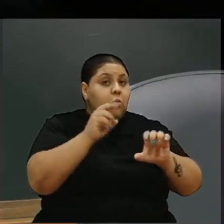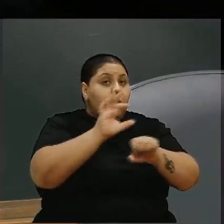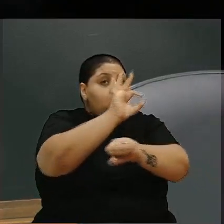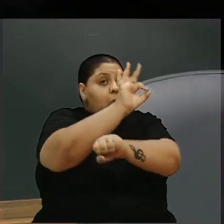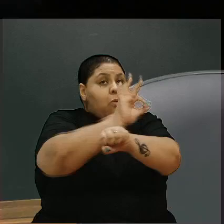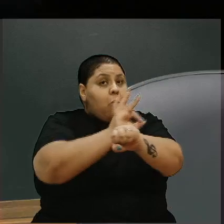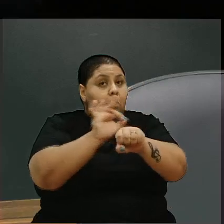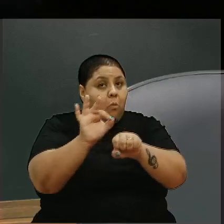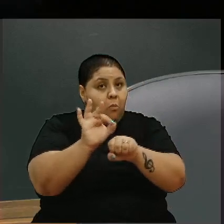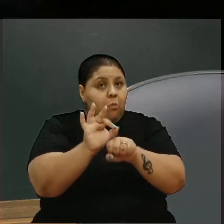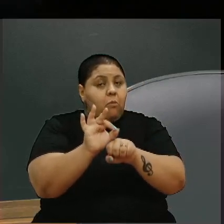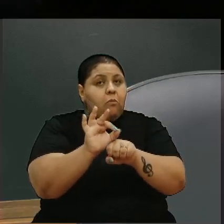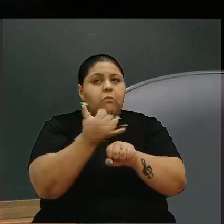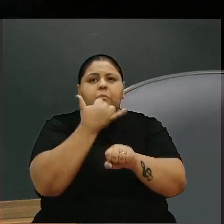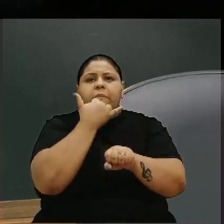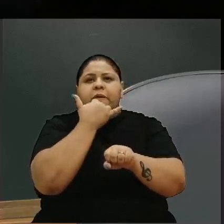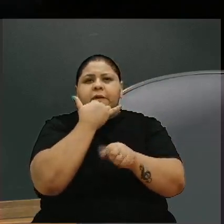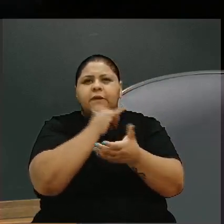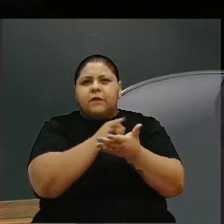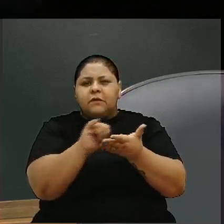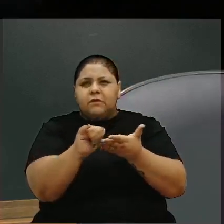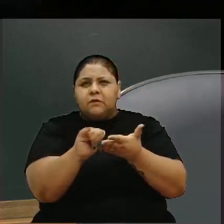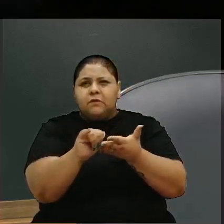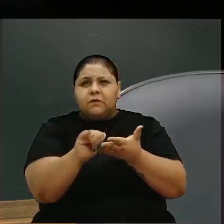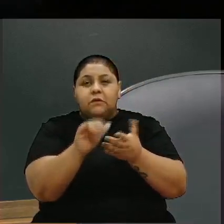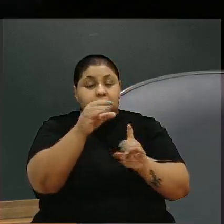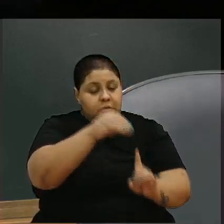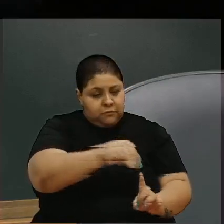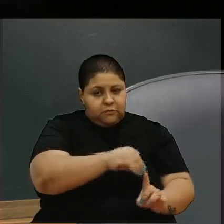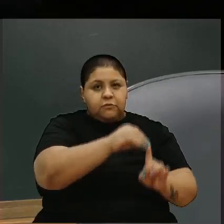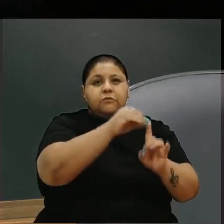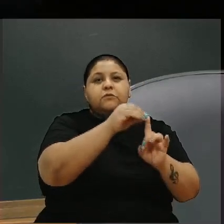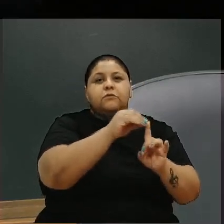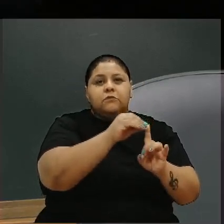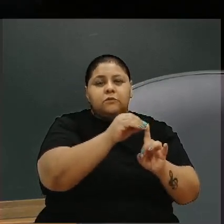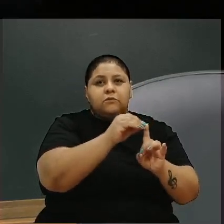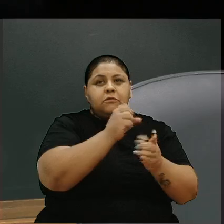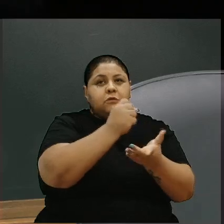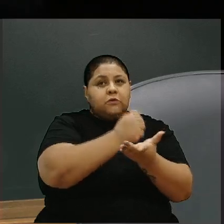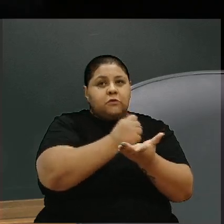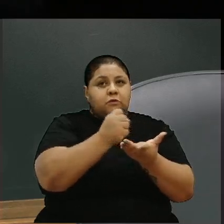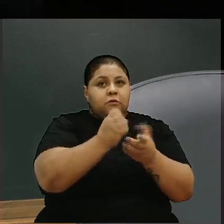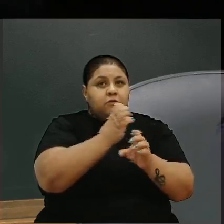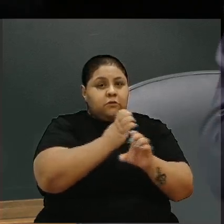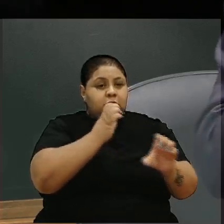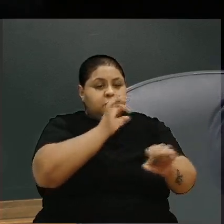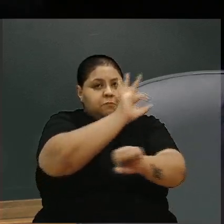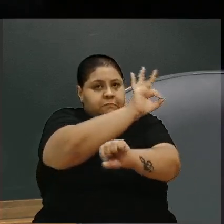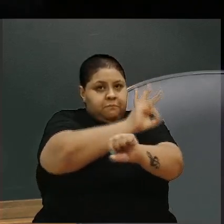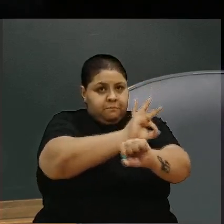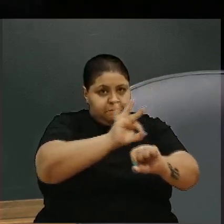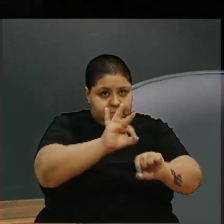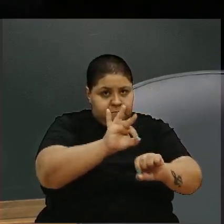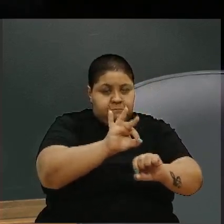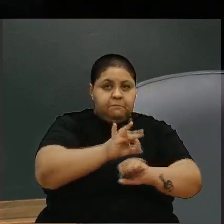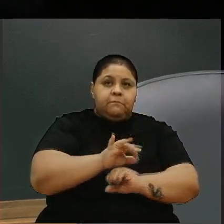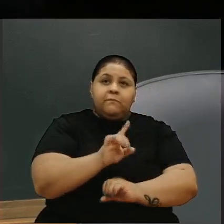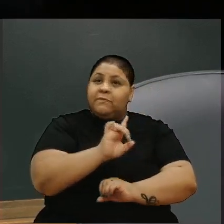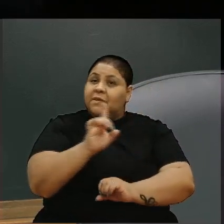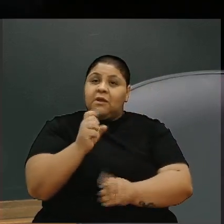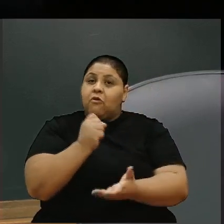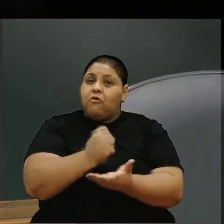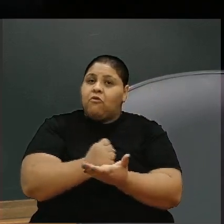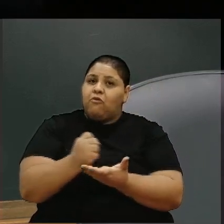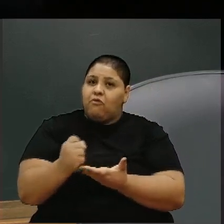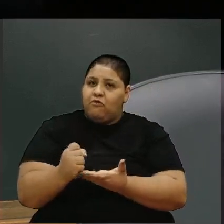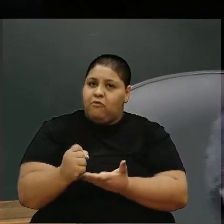Não, que preferencialmente deveriam ser contratados engenheiros e arquitetos. Não foram contratados,